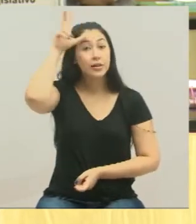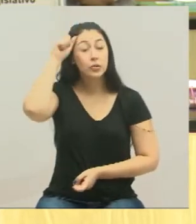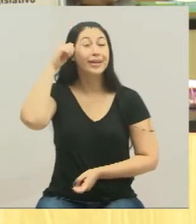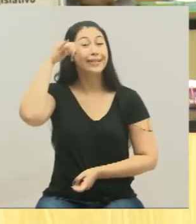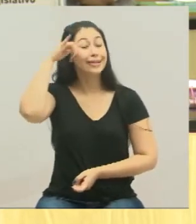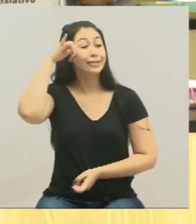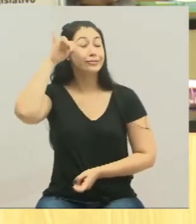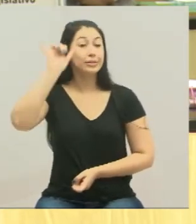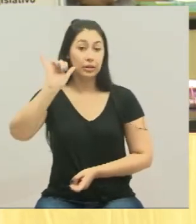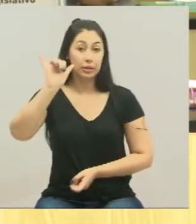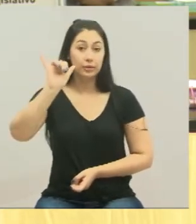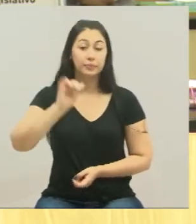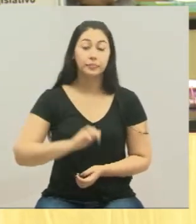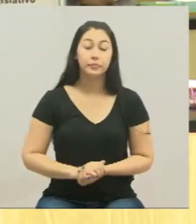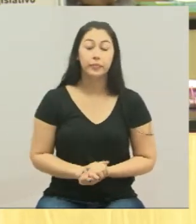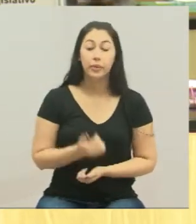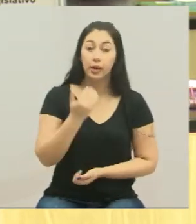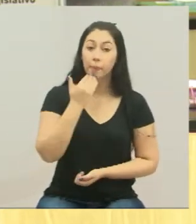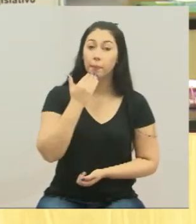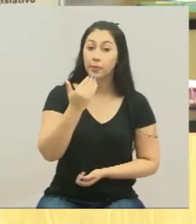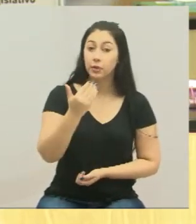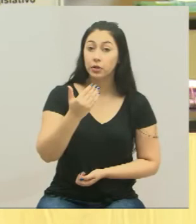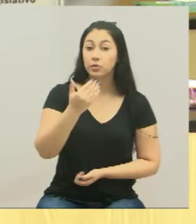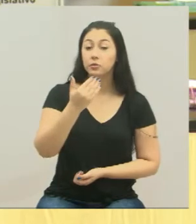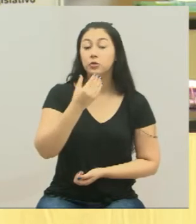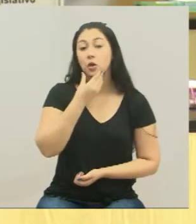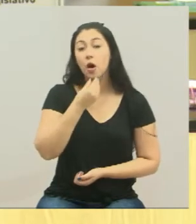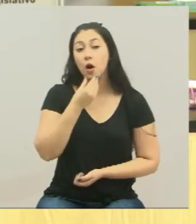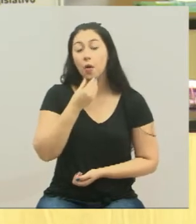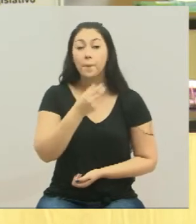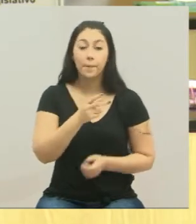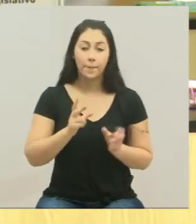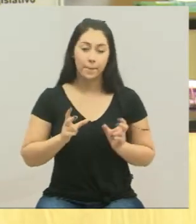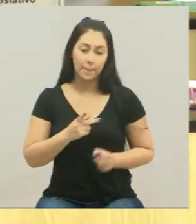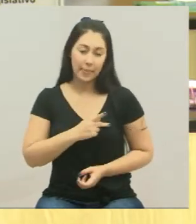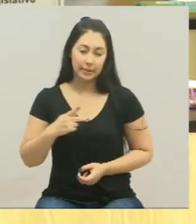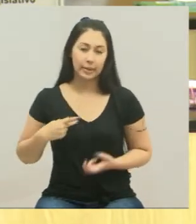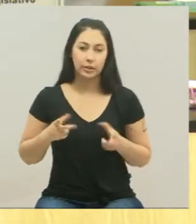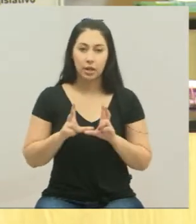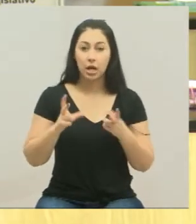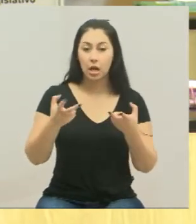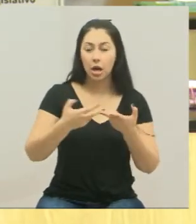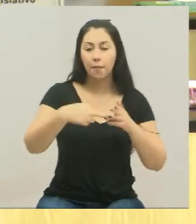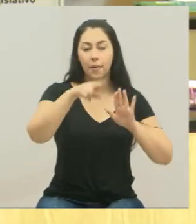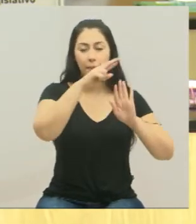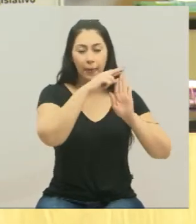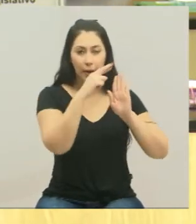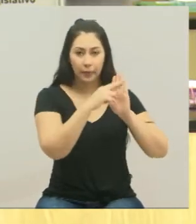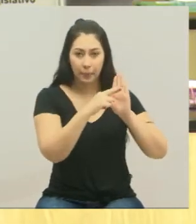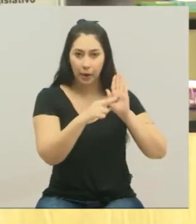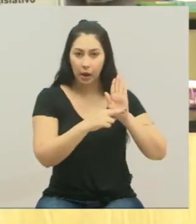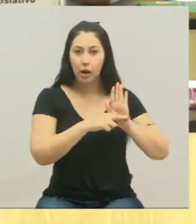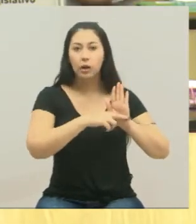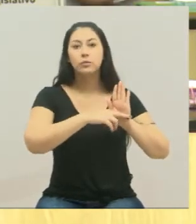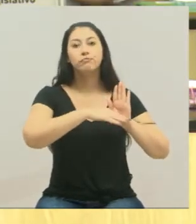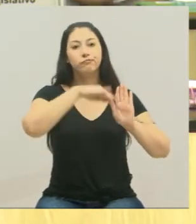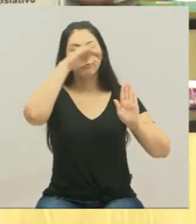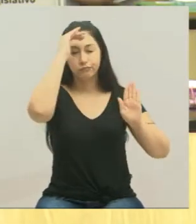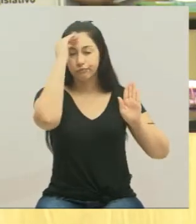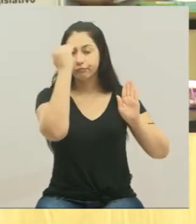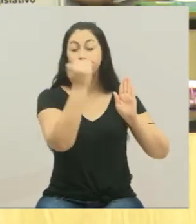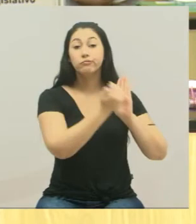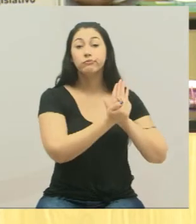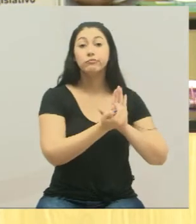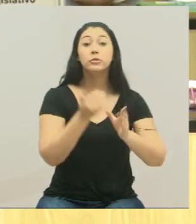preventivo. Requeremos ao excelentíssimo senhor presidente desta Casa, ouvido e aprovado pela Egrégio Plenário, cumpridas as formalidades regimentais,